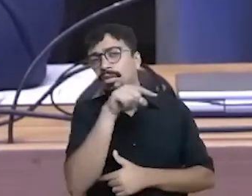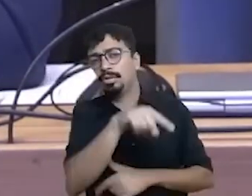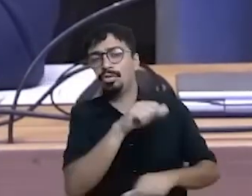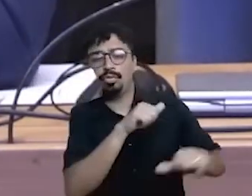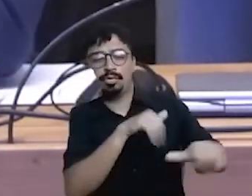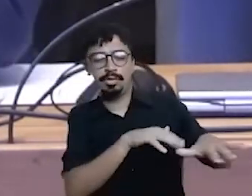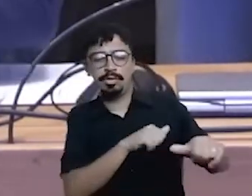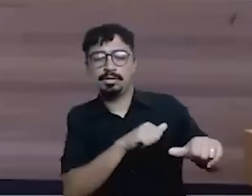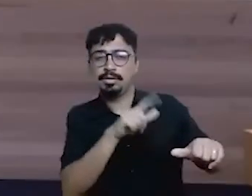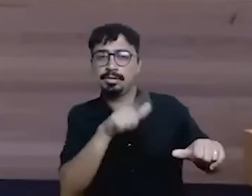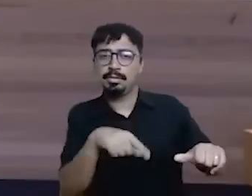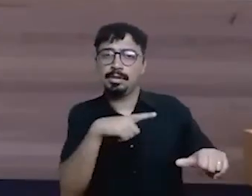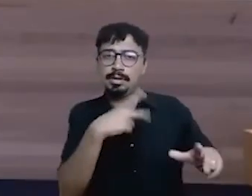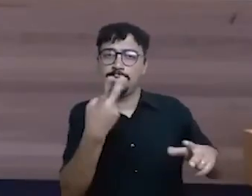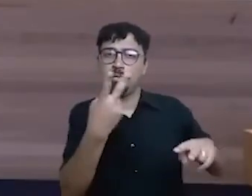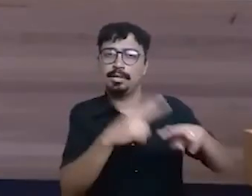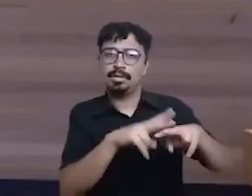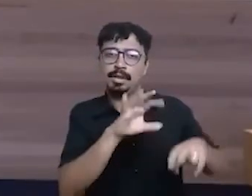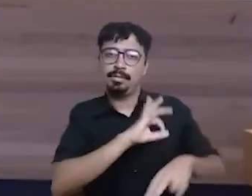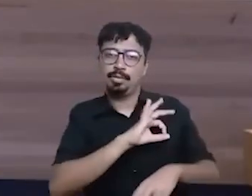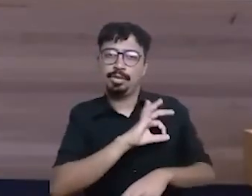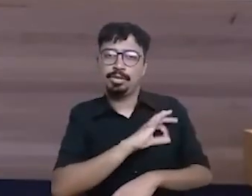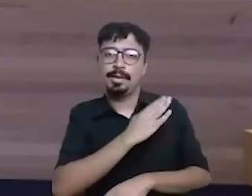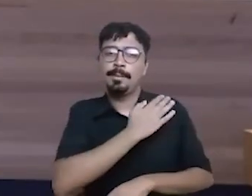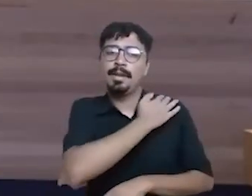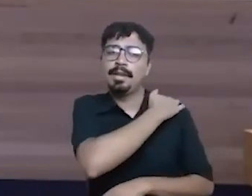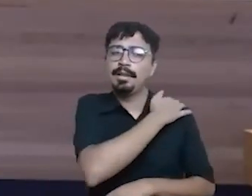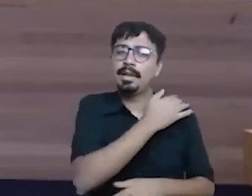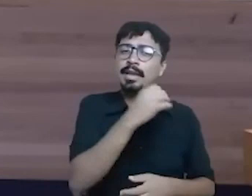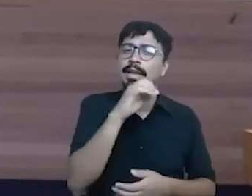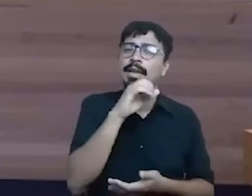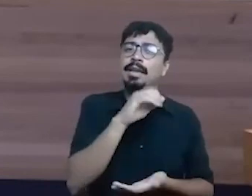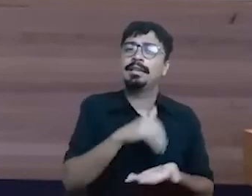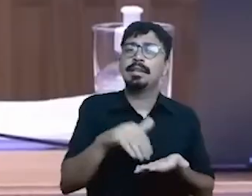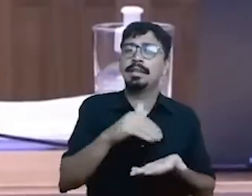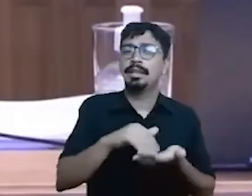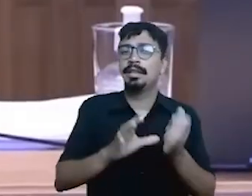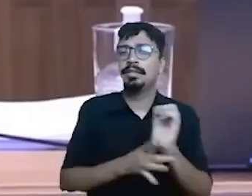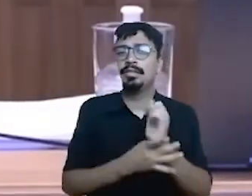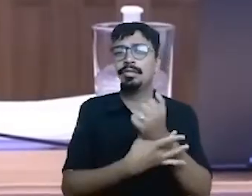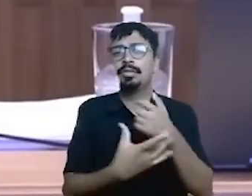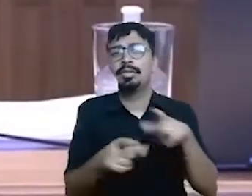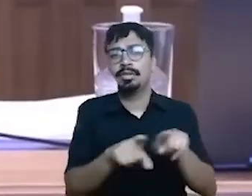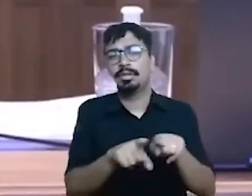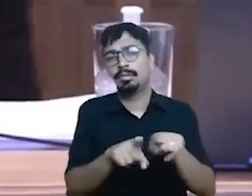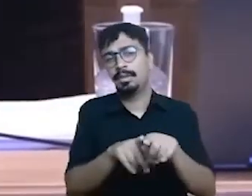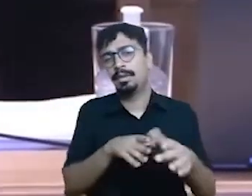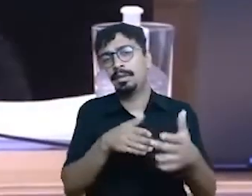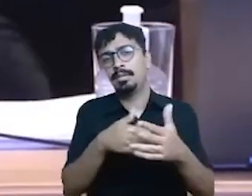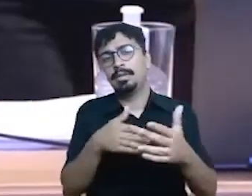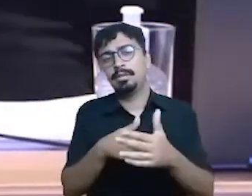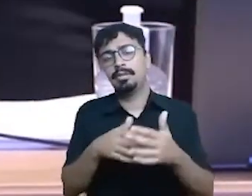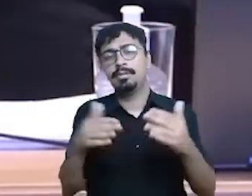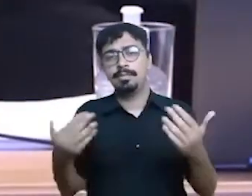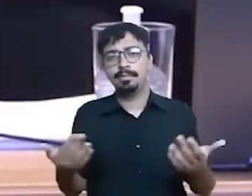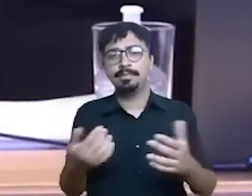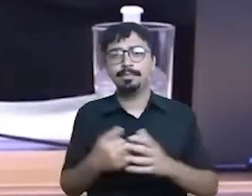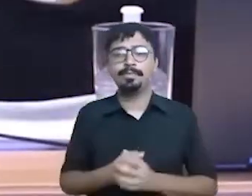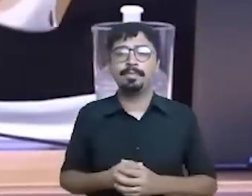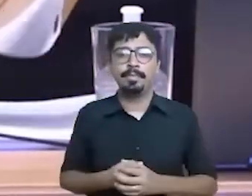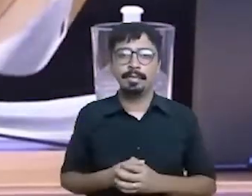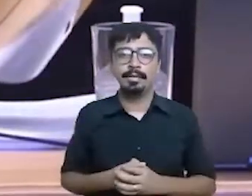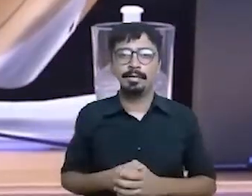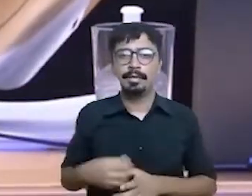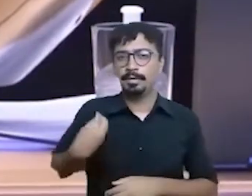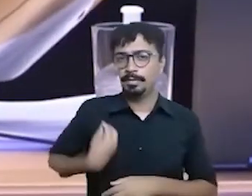realizasse as prisões excelência eu estava em loco nesse momento quando foi na operação